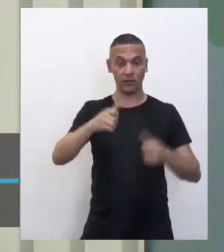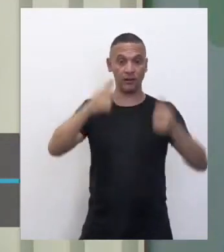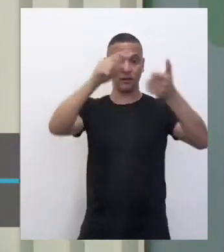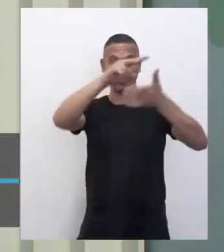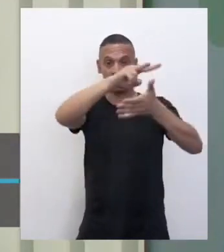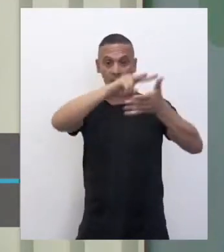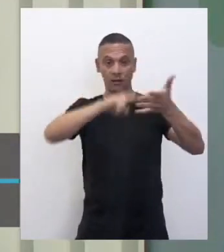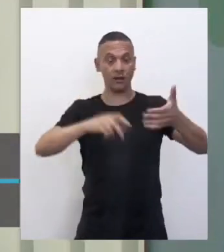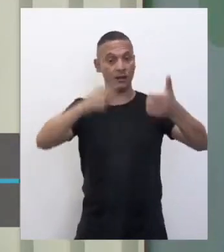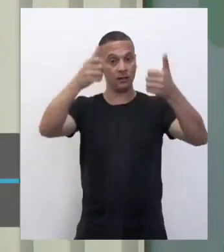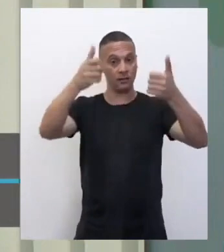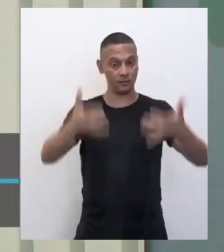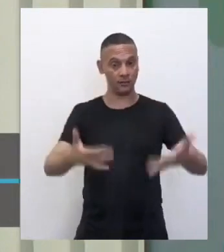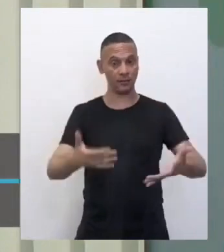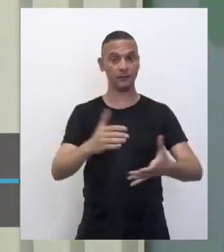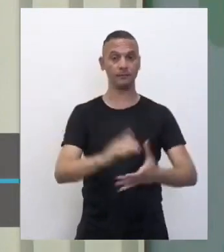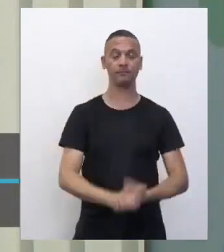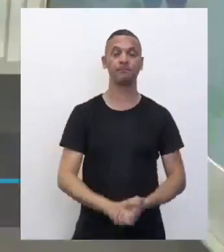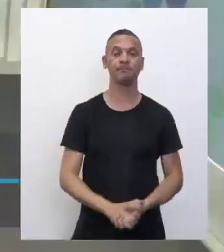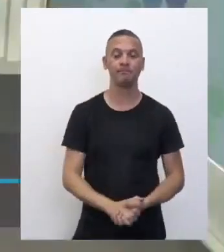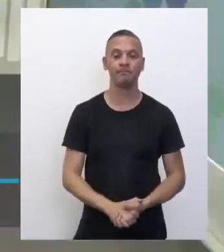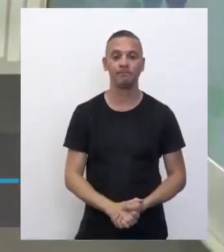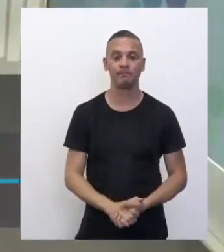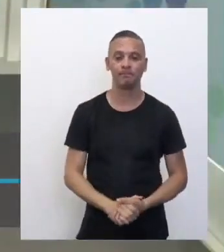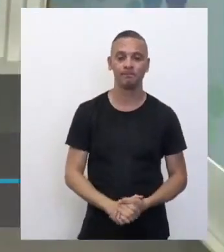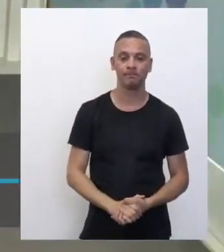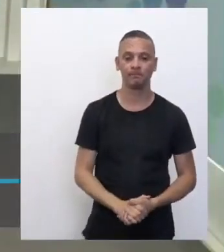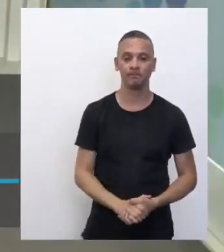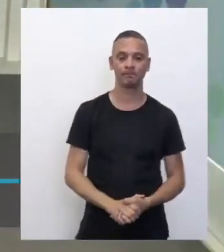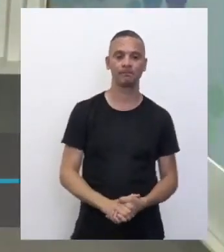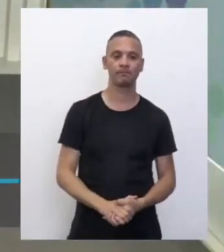gente e a gente encerra a nossa aula.